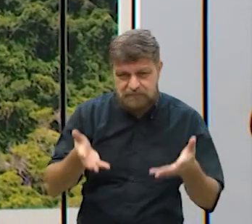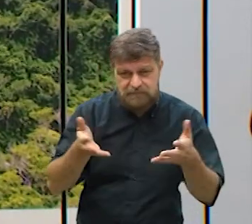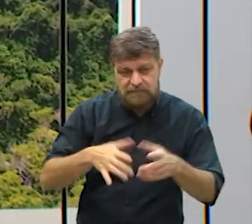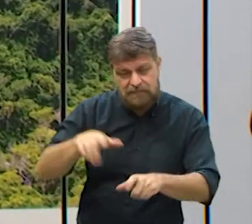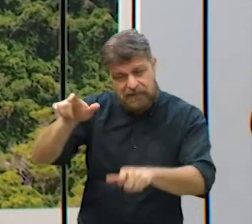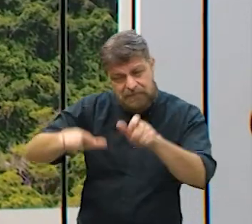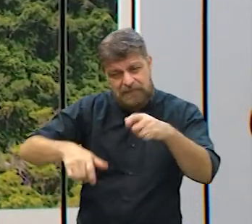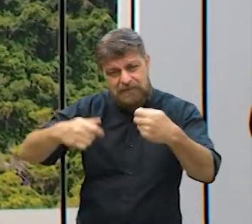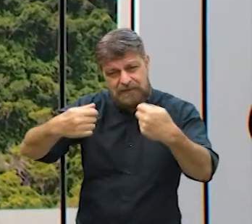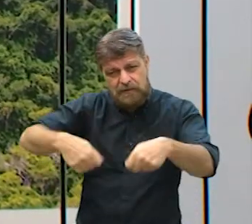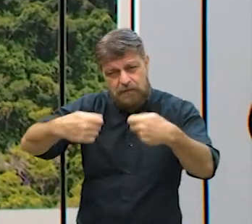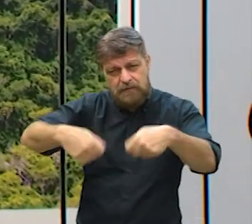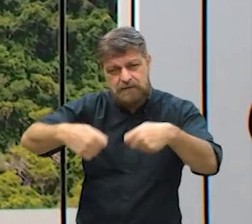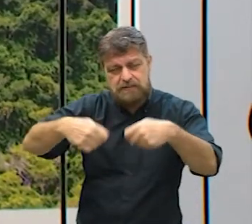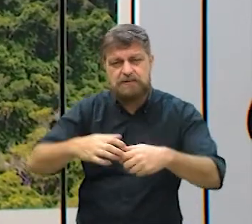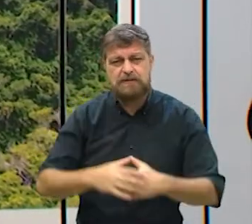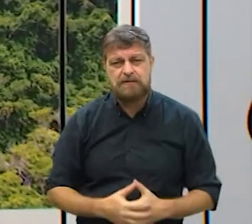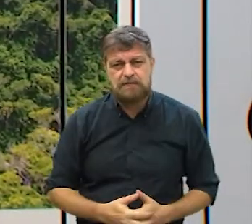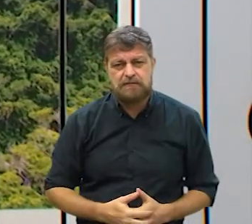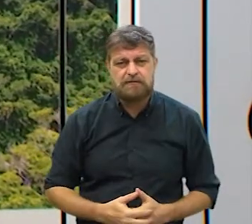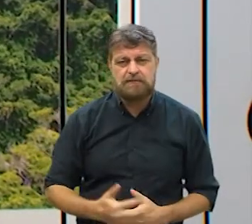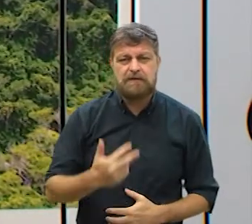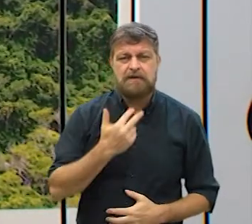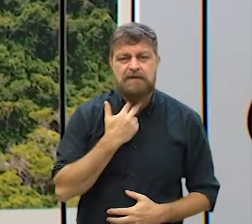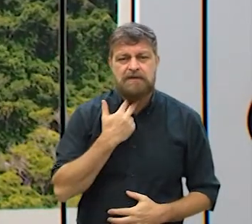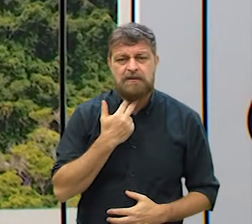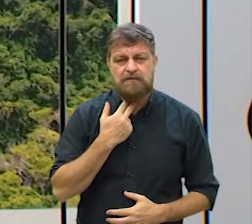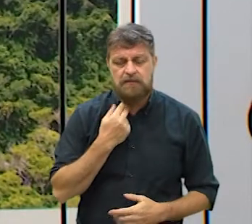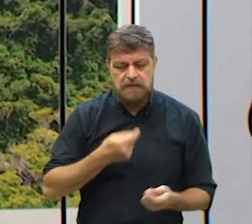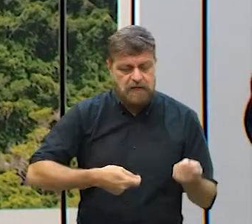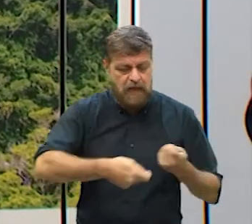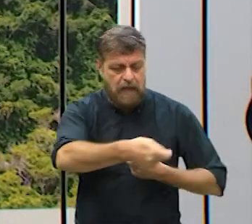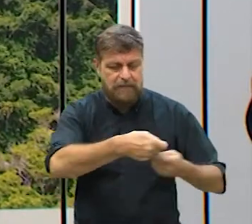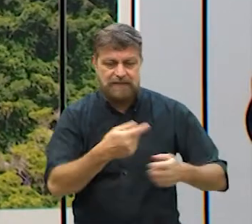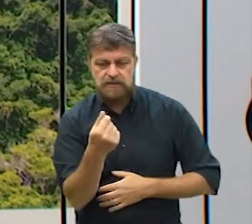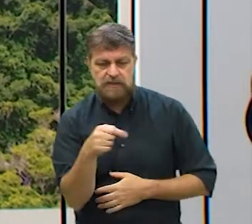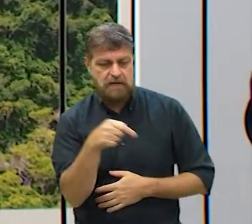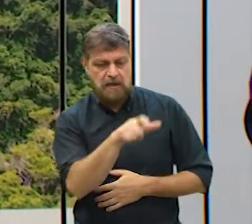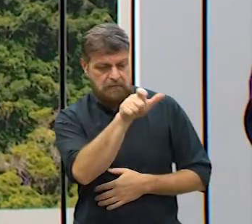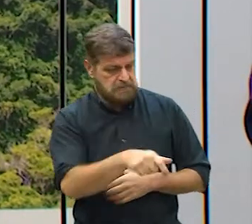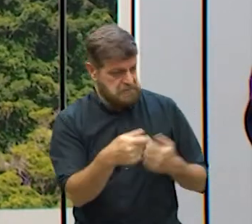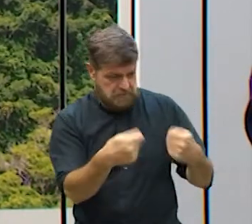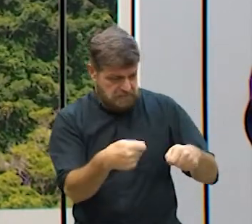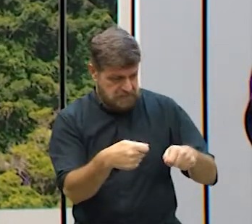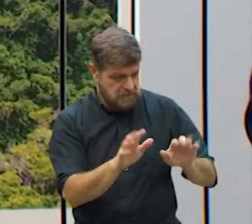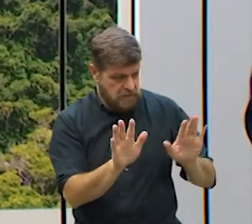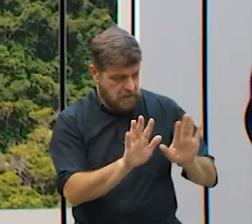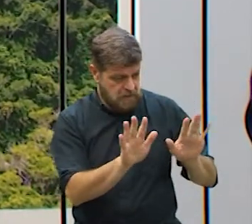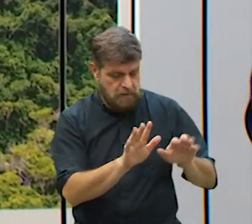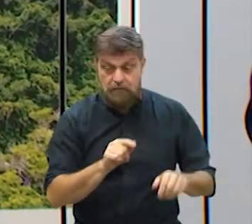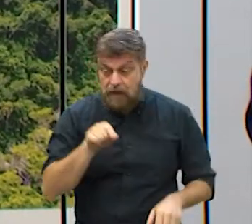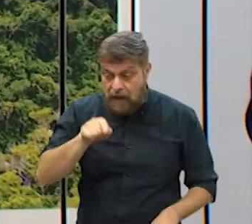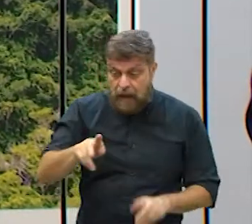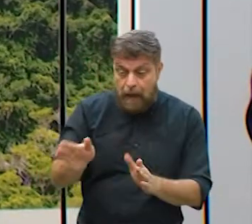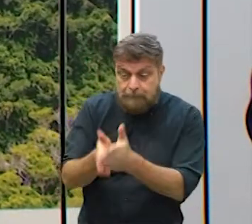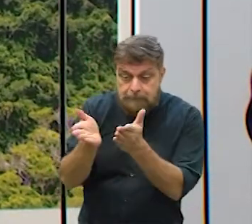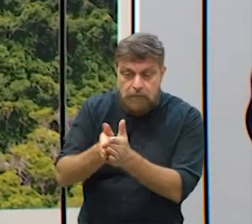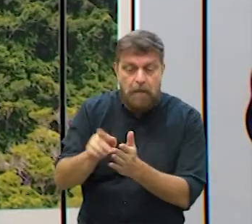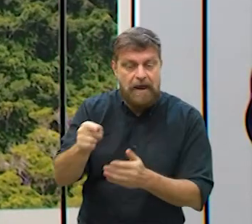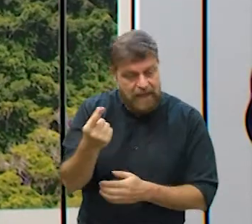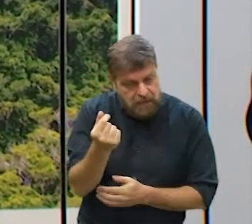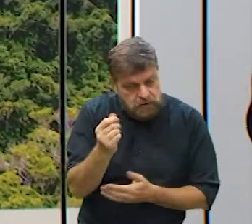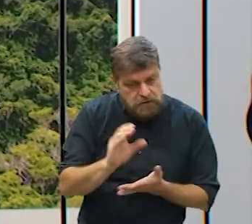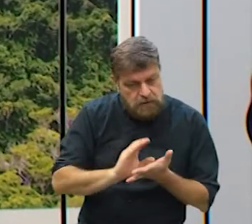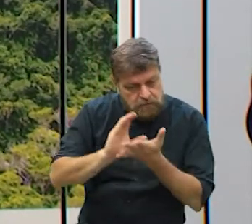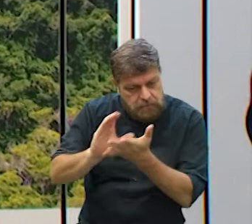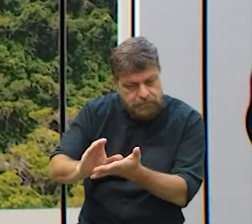que estão precisando. Nós não podemos emprestar dinheiro para quem não precisa. Nós precisamos emprestar para quem precisa.